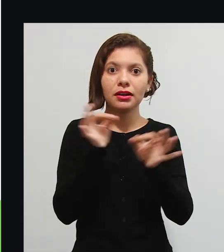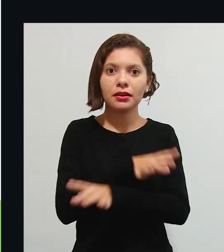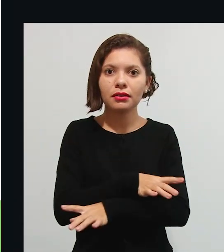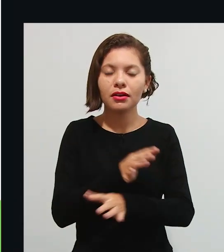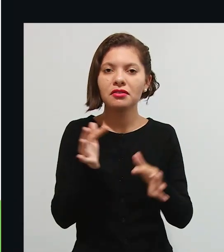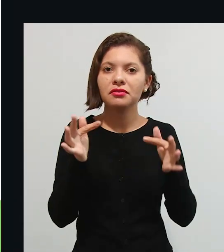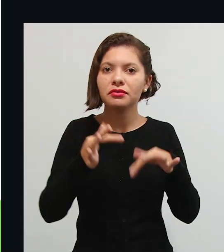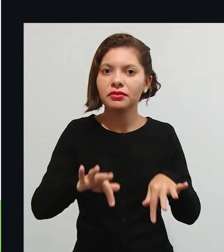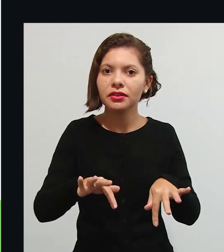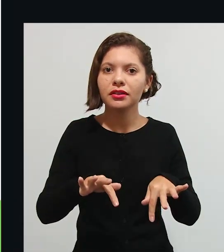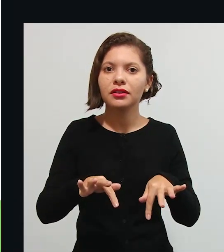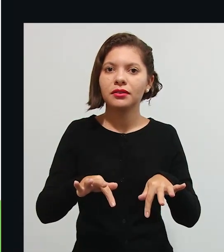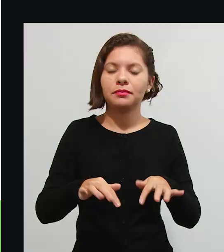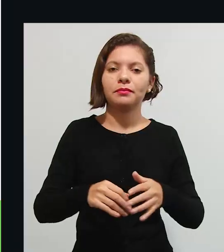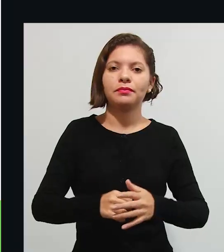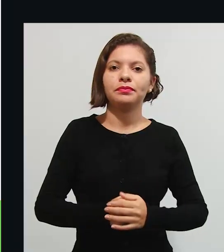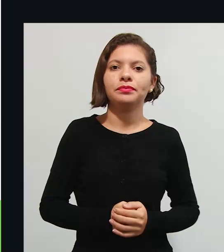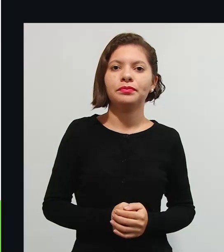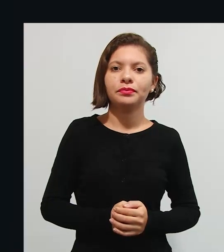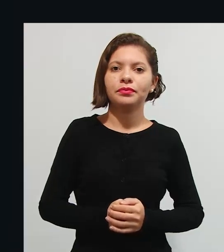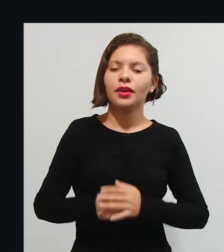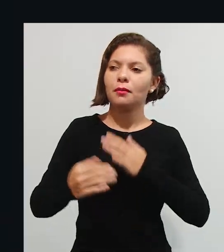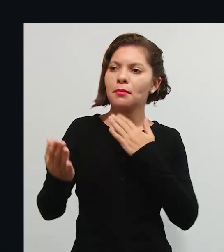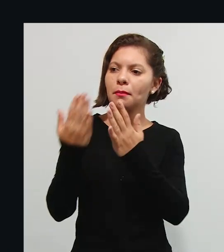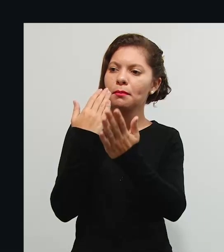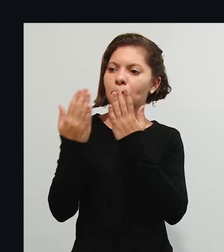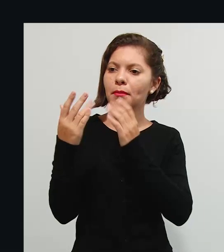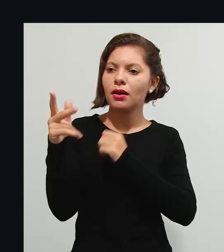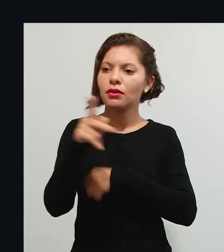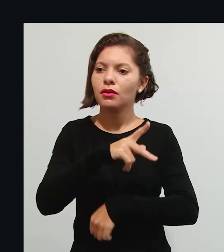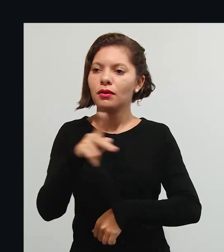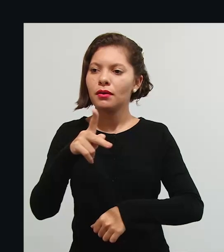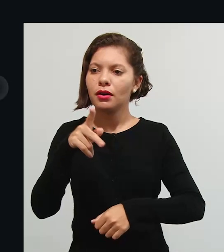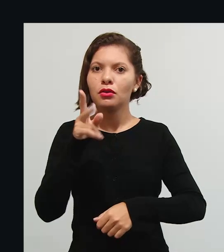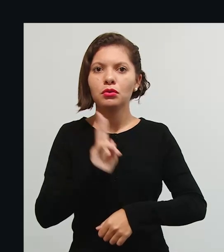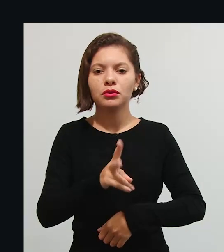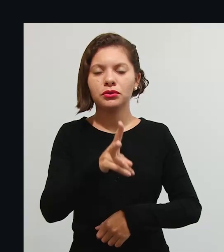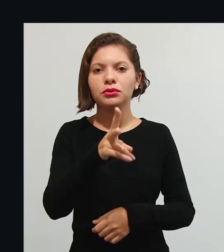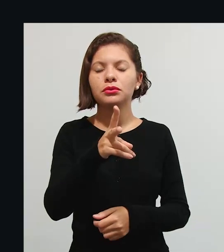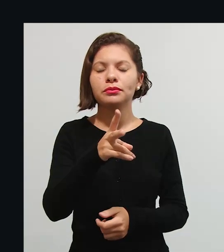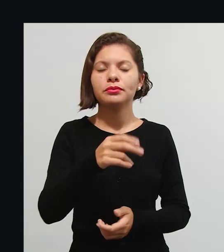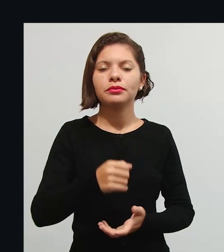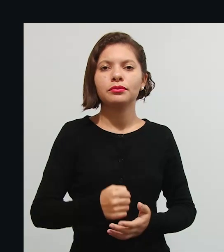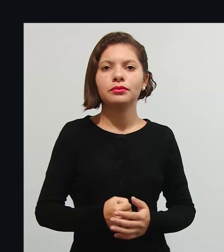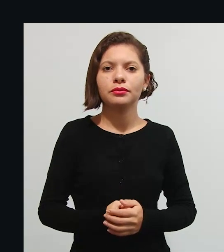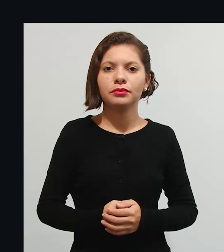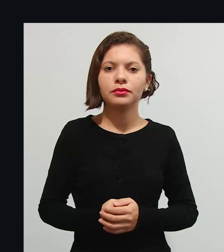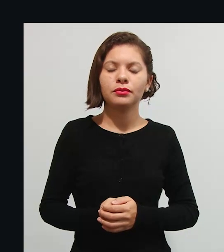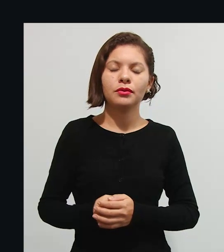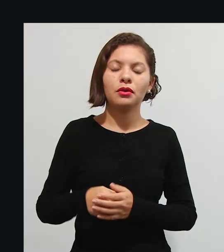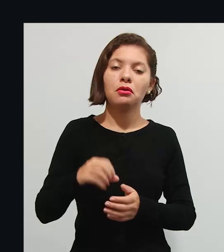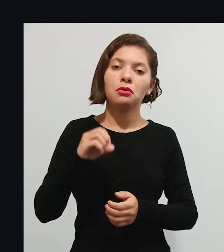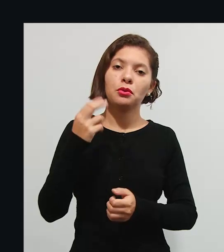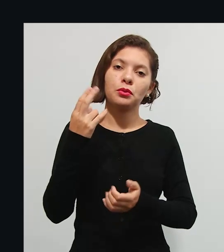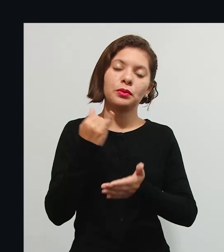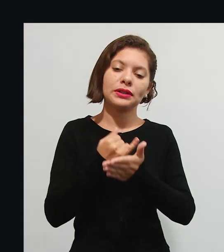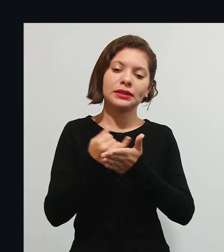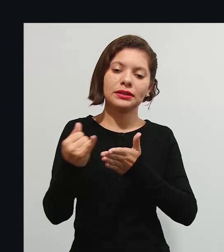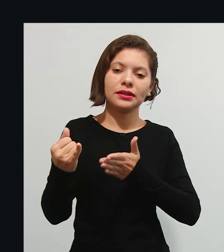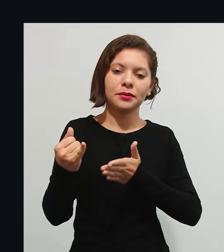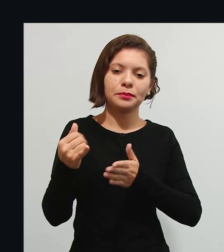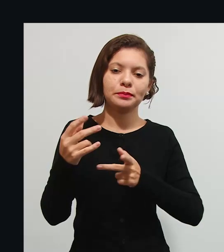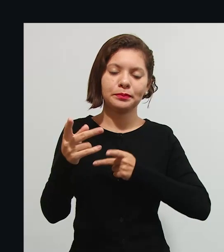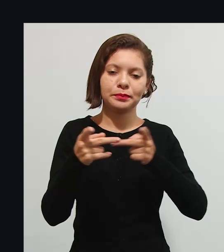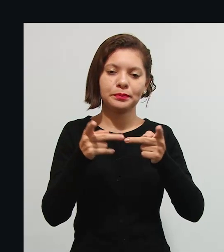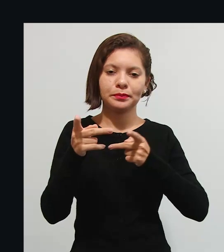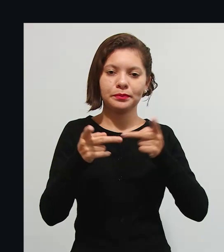execução, né, provoque os docentes para que ele dê continuidade ou outro inicie esse trabalho. E